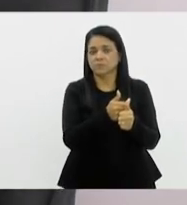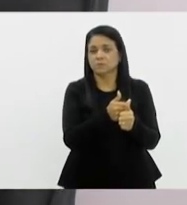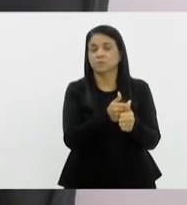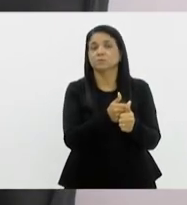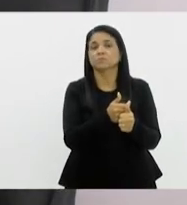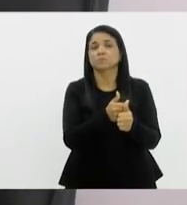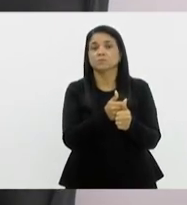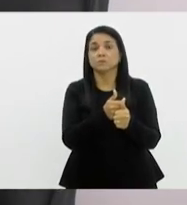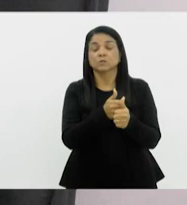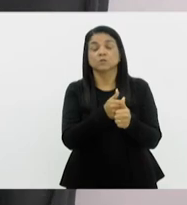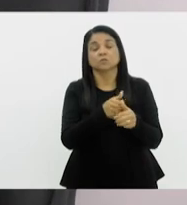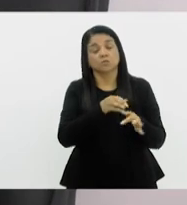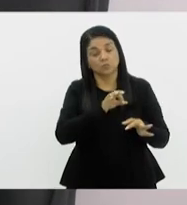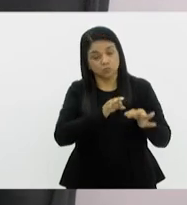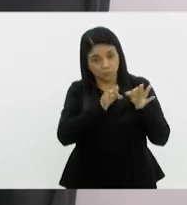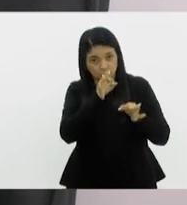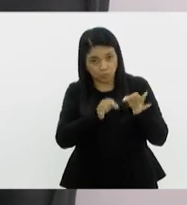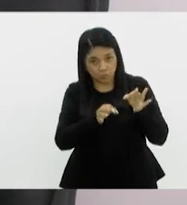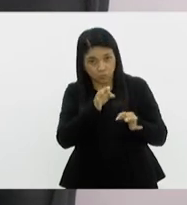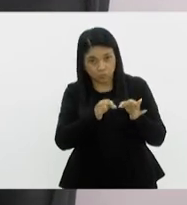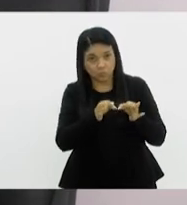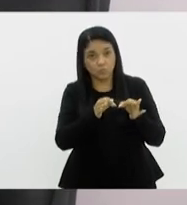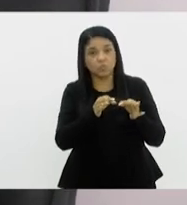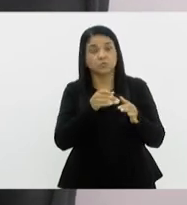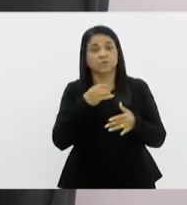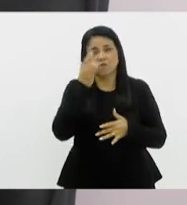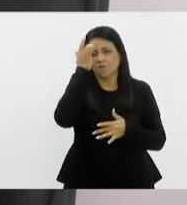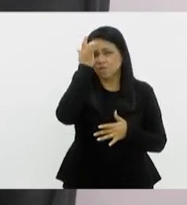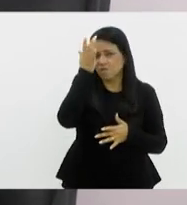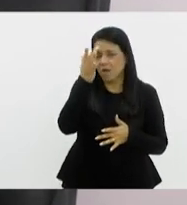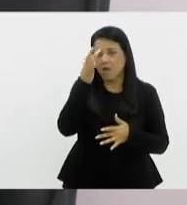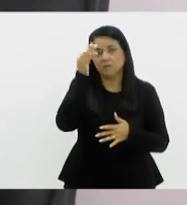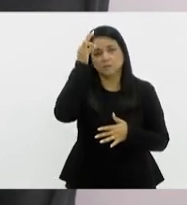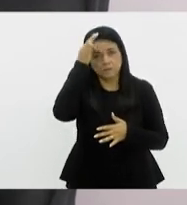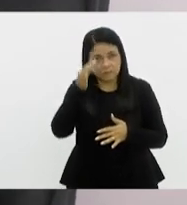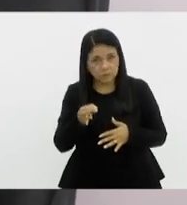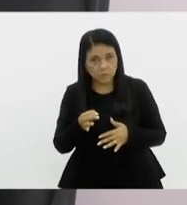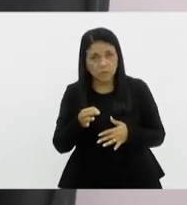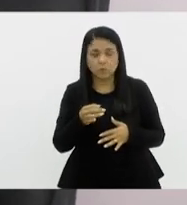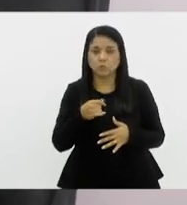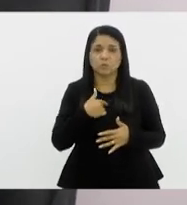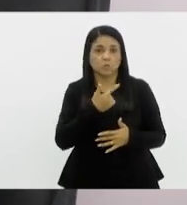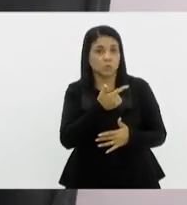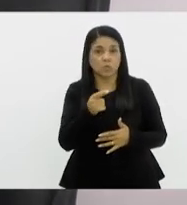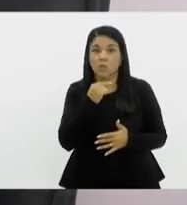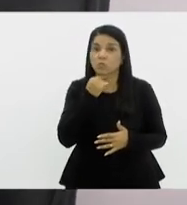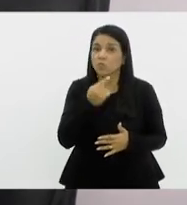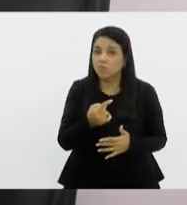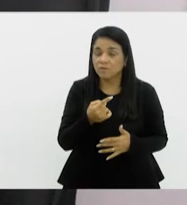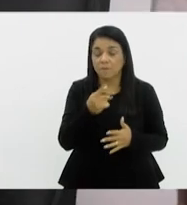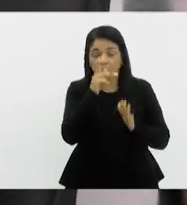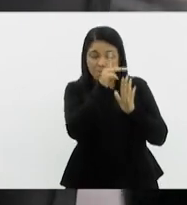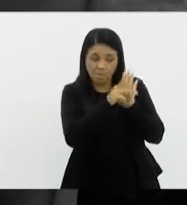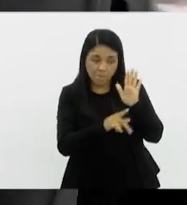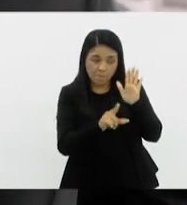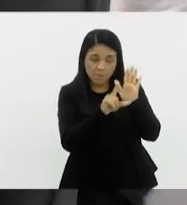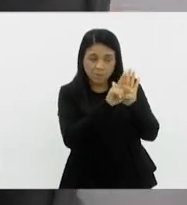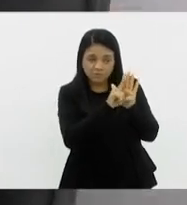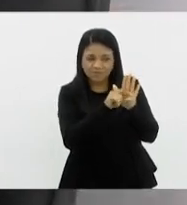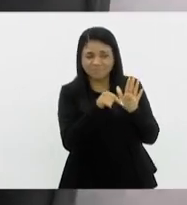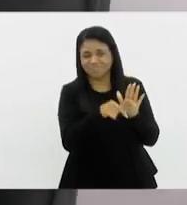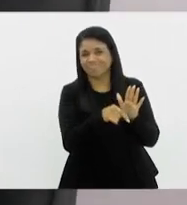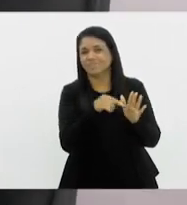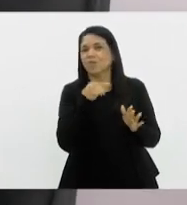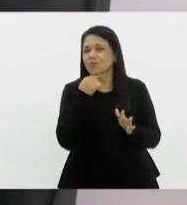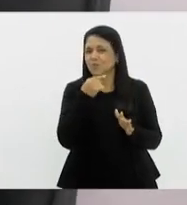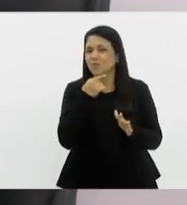no mundo jurídico e de fácil entendimento, de fácil compreensão, que não gere dúvidas. Um projeto desse, por si só, já gera dúvidas.